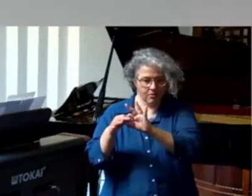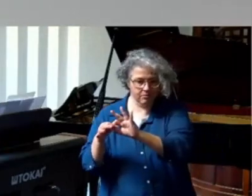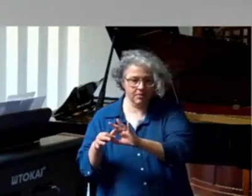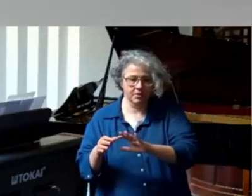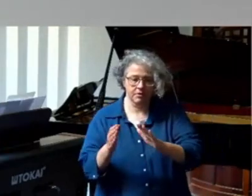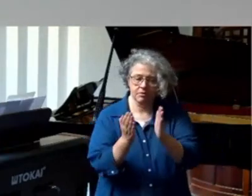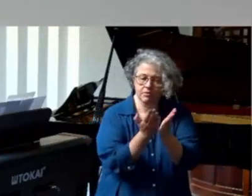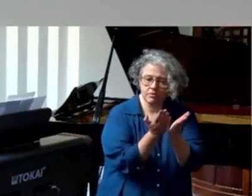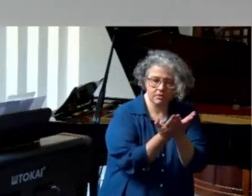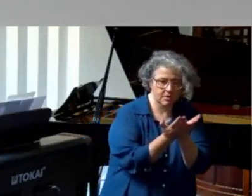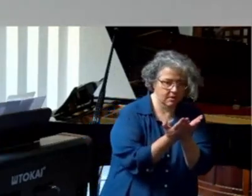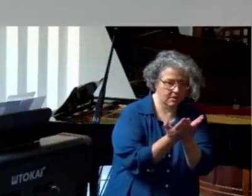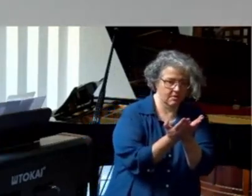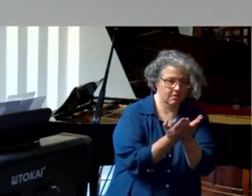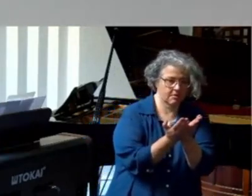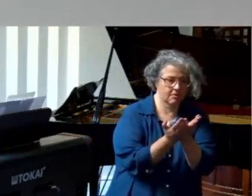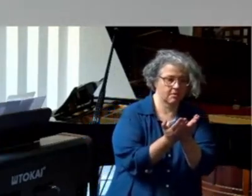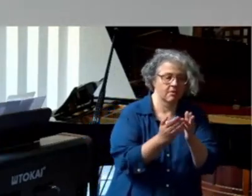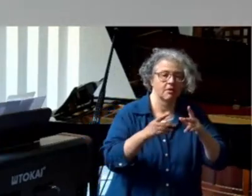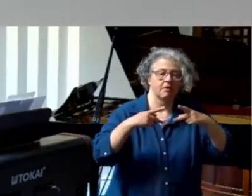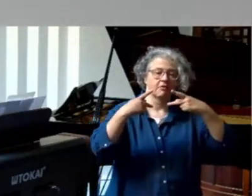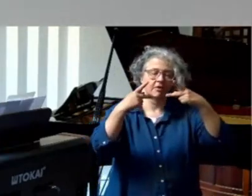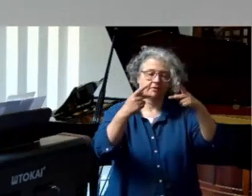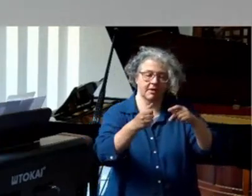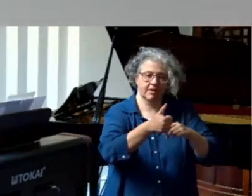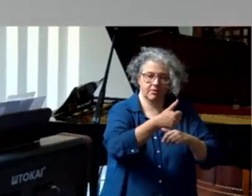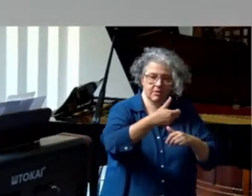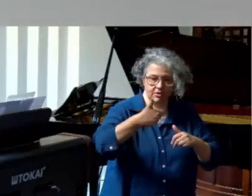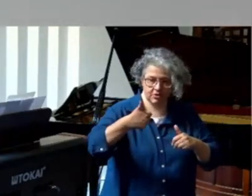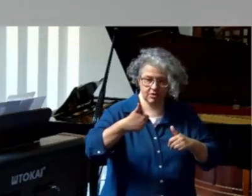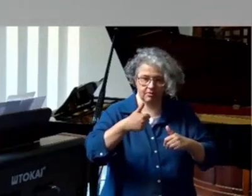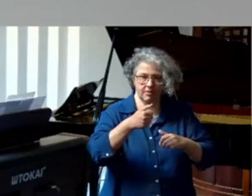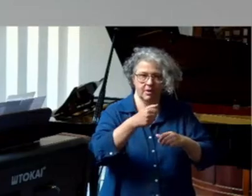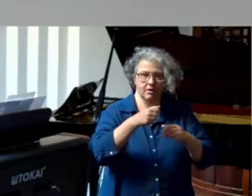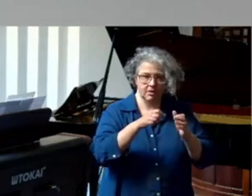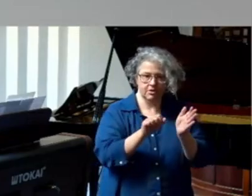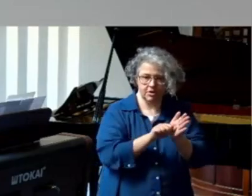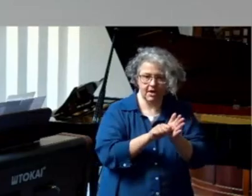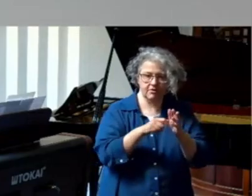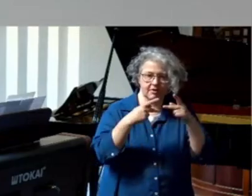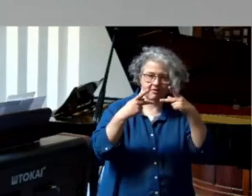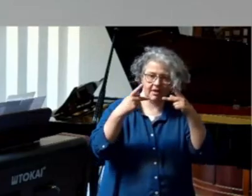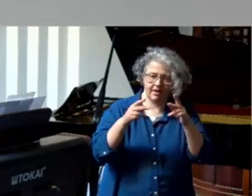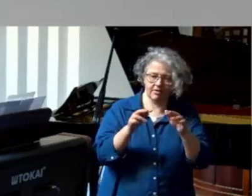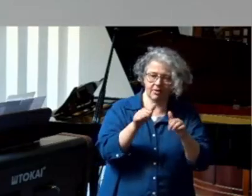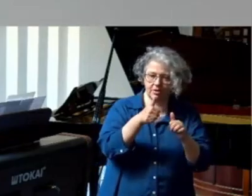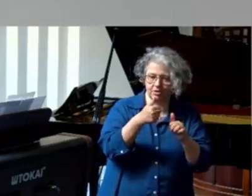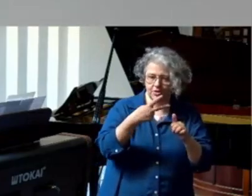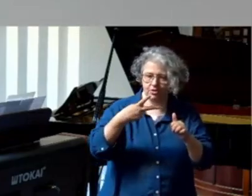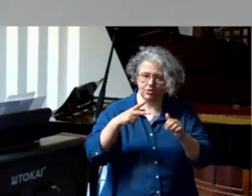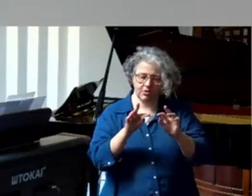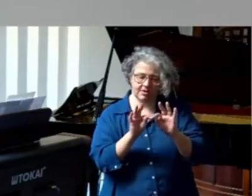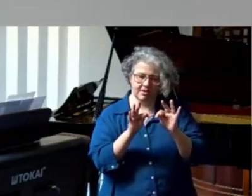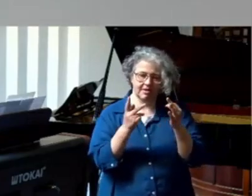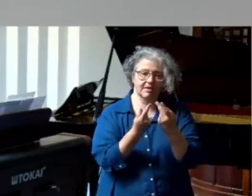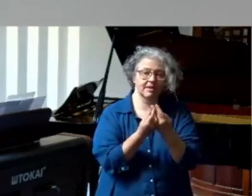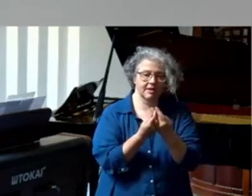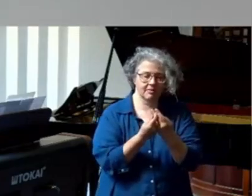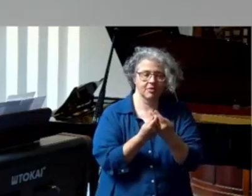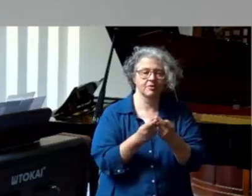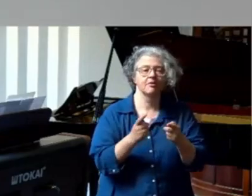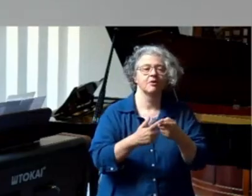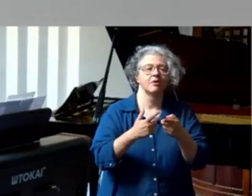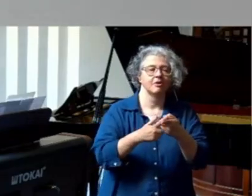estava falando com as 12 tribos. Tiago estava ao mesmo tempo ensinando